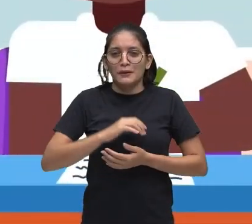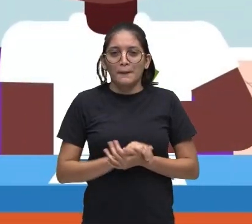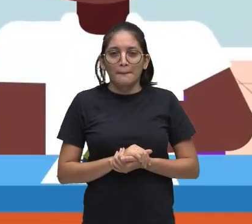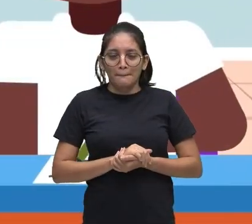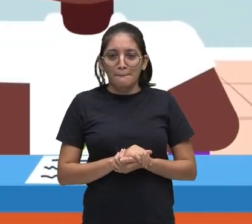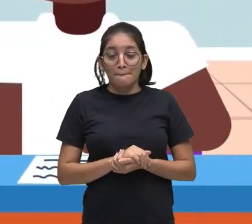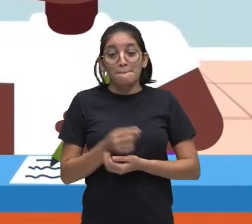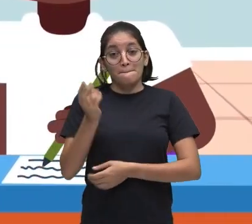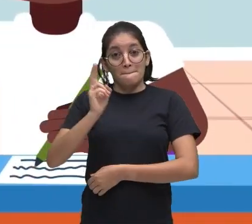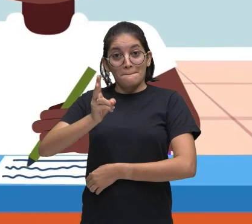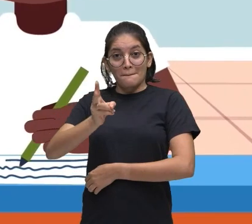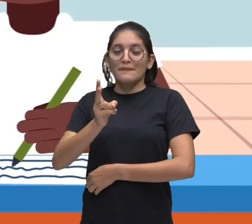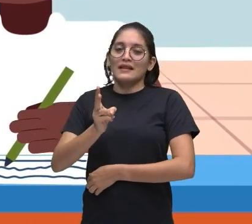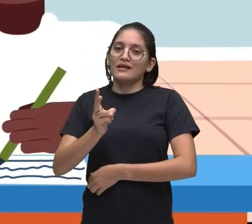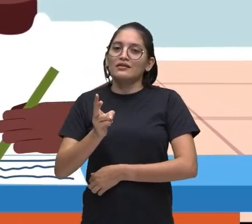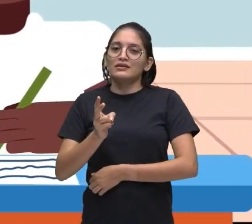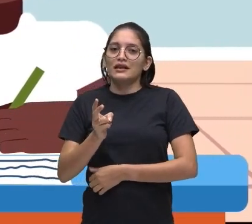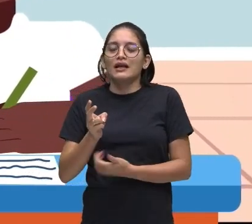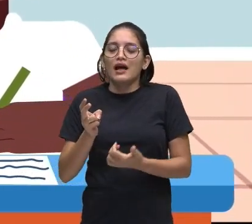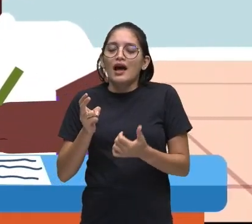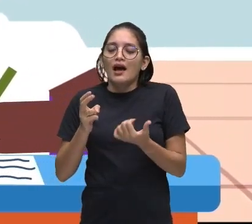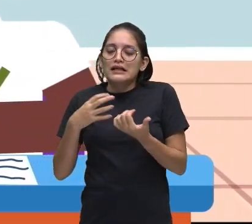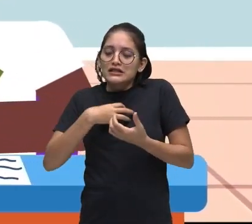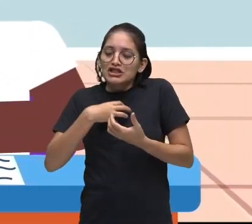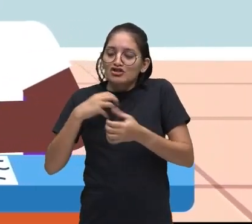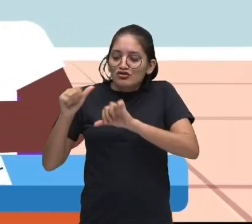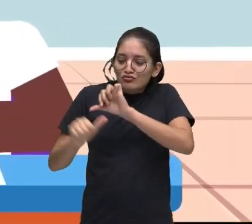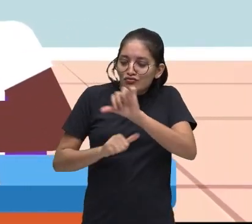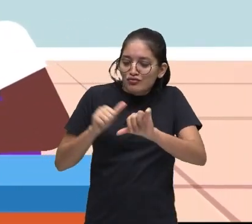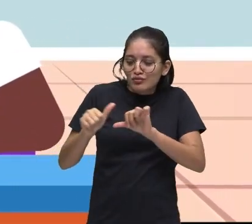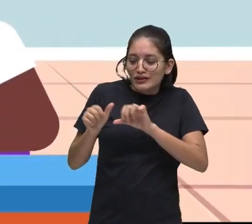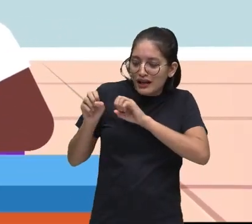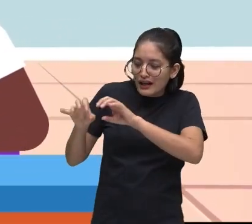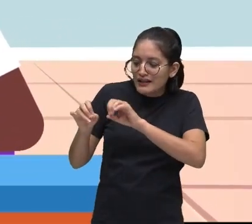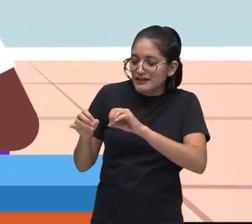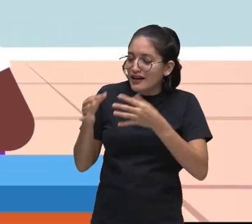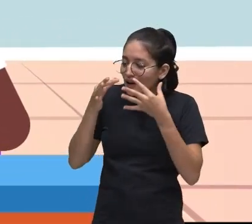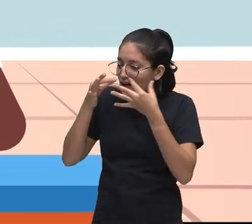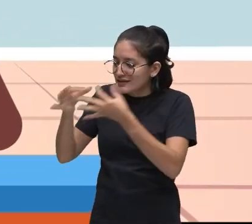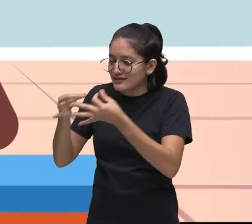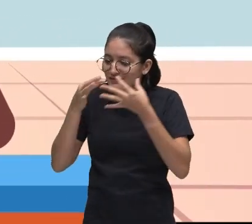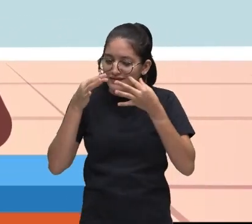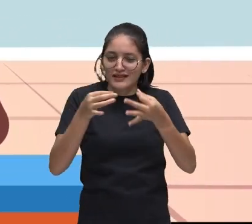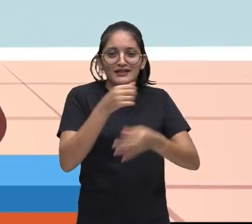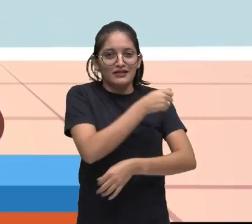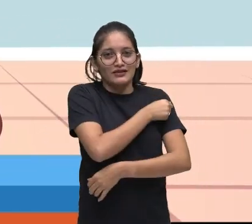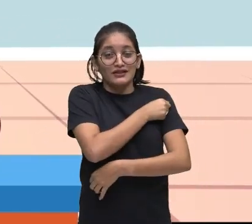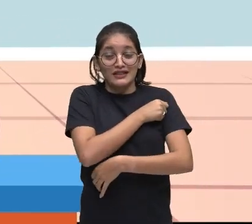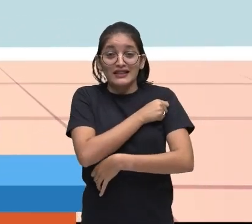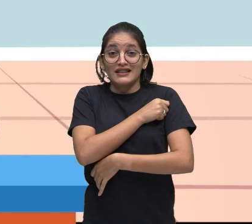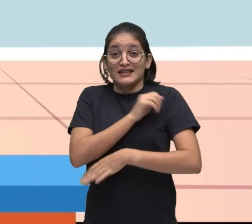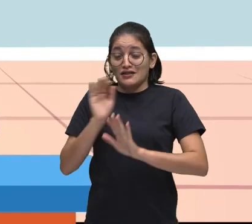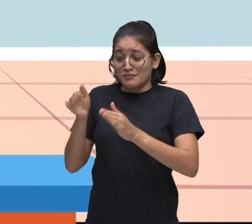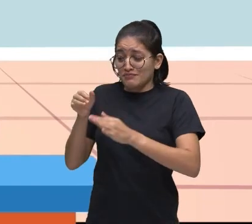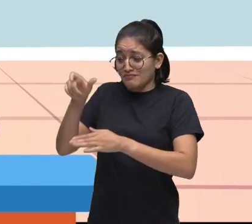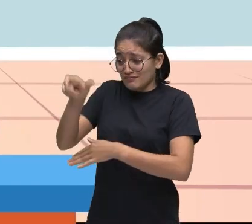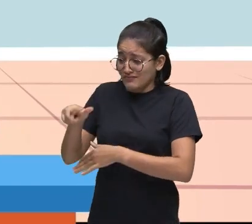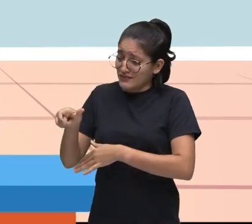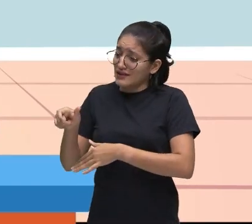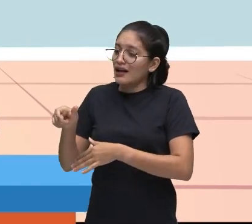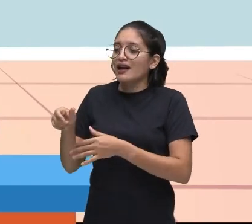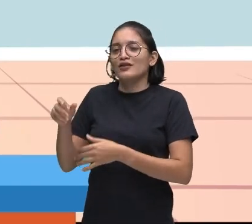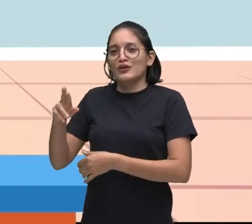Em seguida, decidiu mudar a sua maneira de ensinar e passou a dar mais atenção aos seus alunos, especialmente ao Ricardo.